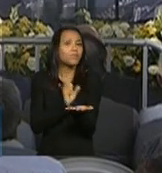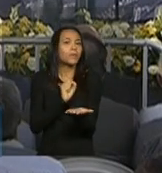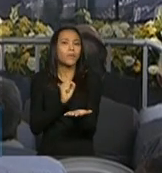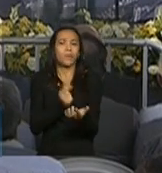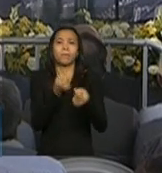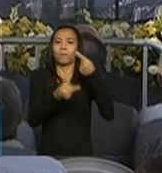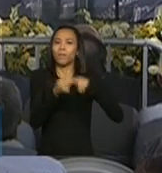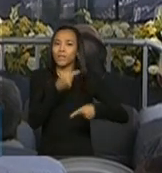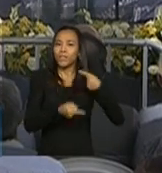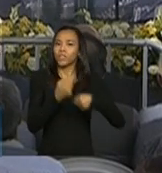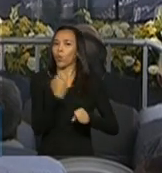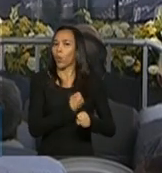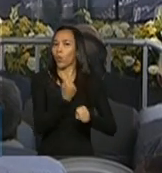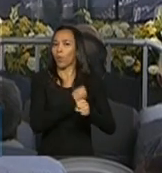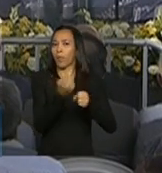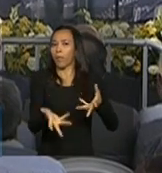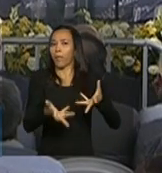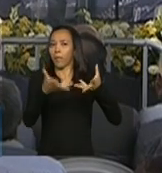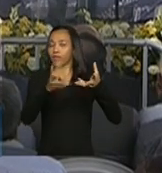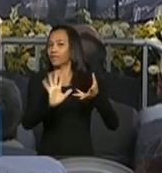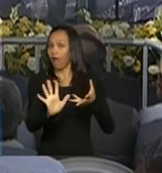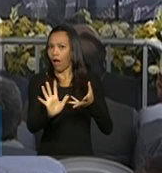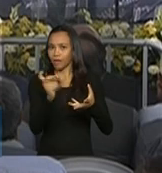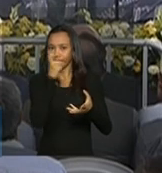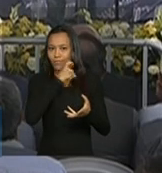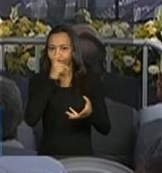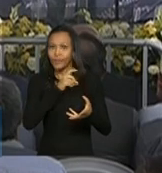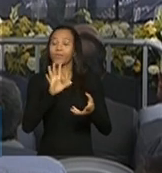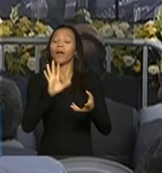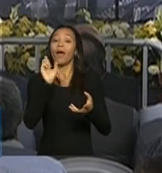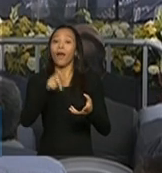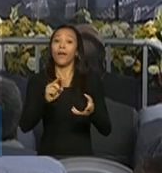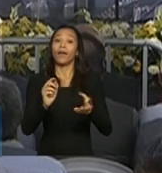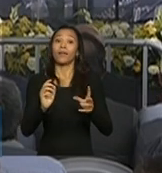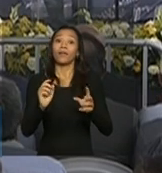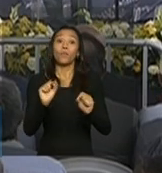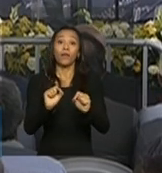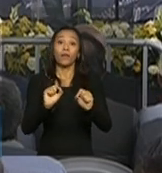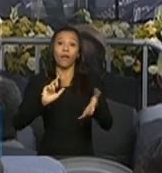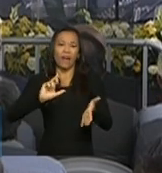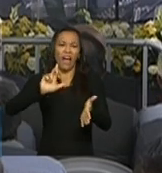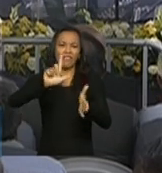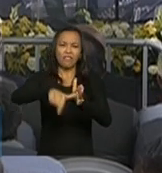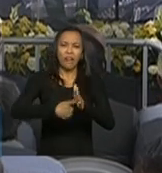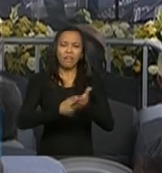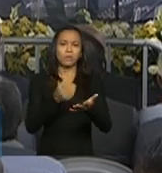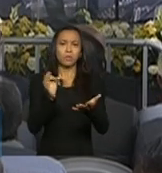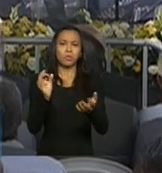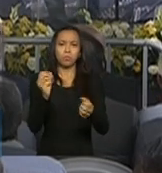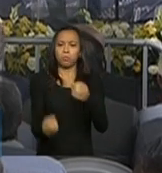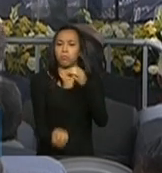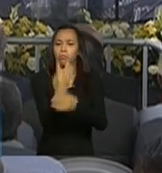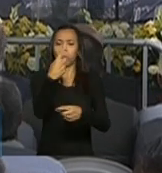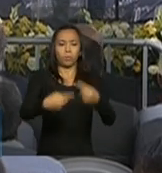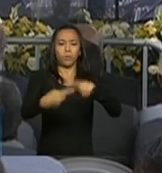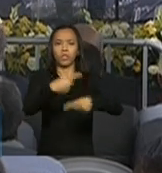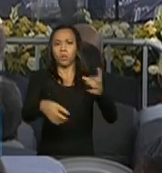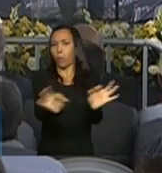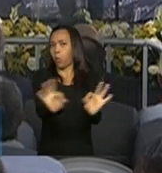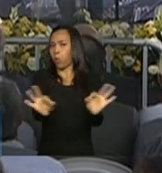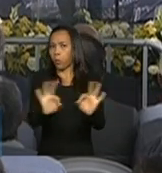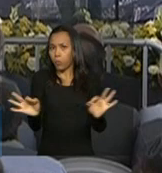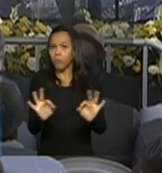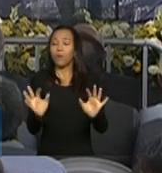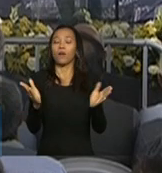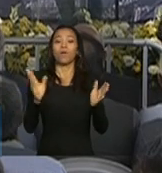públicas. Mentira, ela está, na verdade, tirando o atraso de políticas públicas e de projetos de infraestrutura que tinham que estar